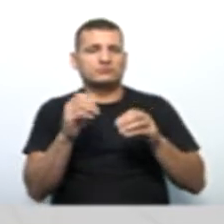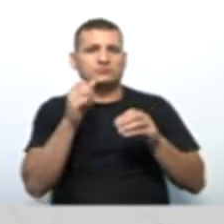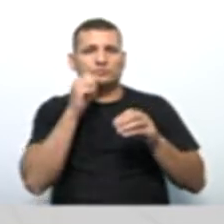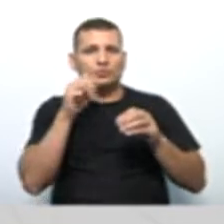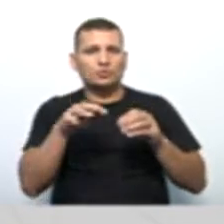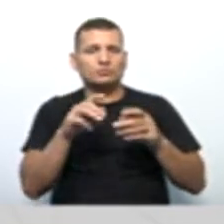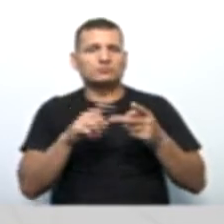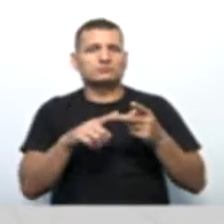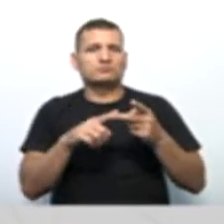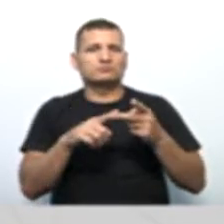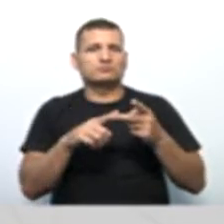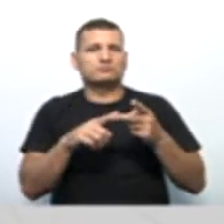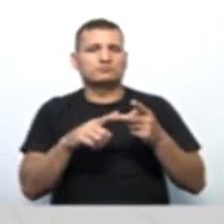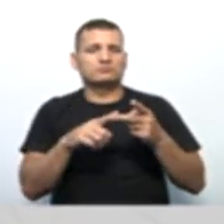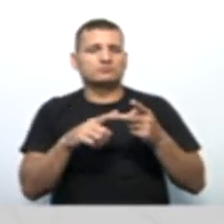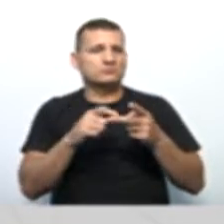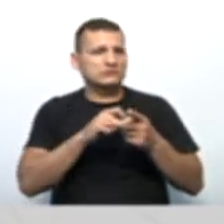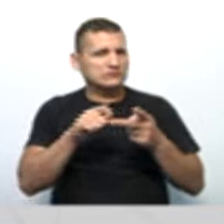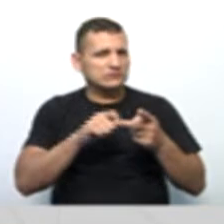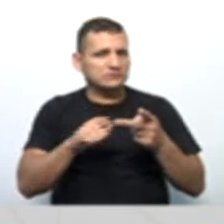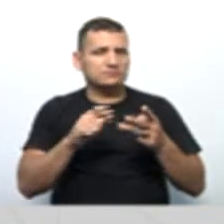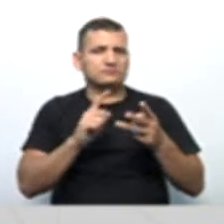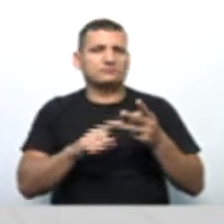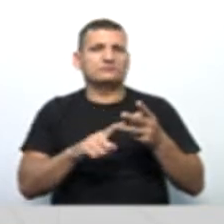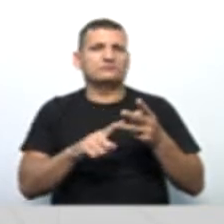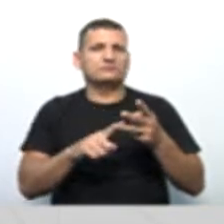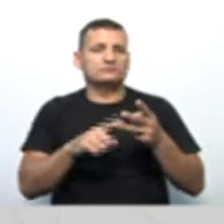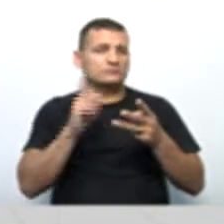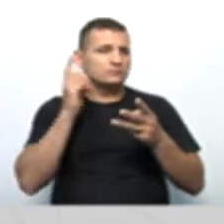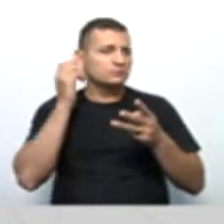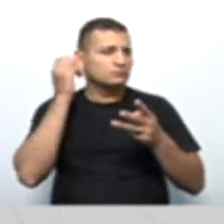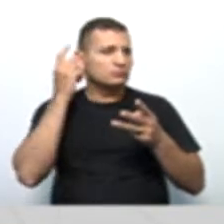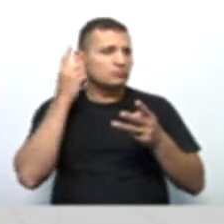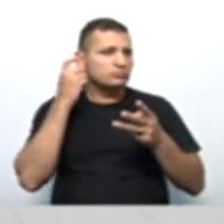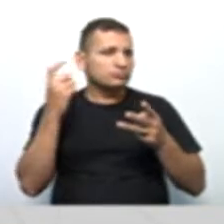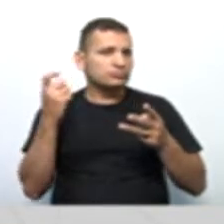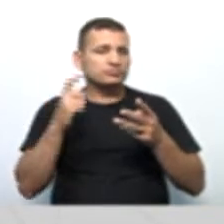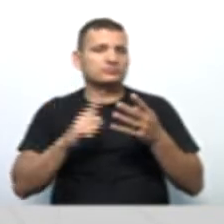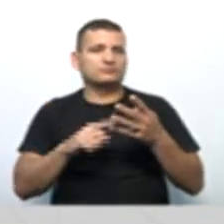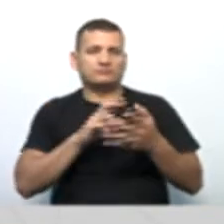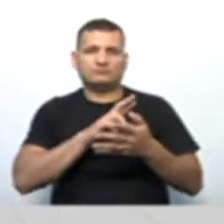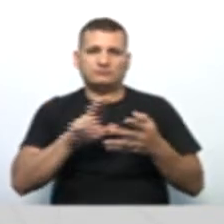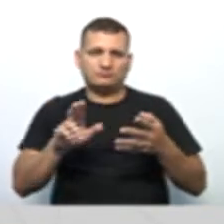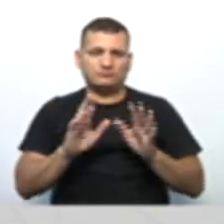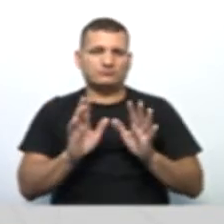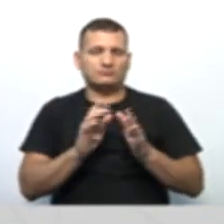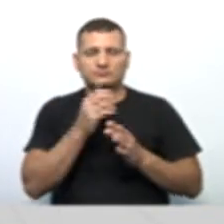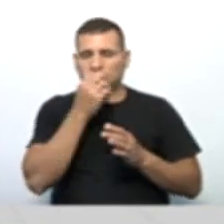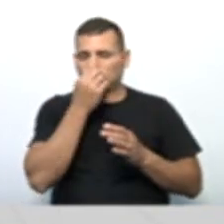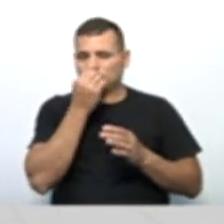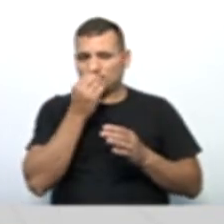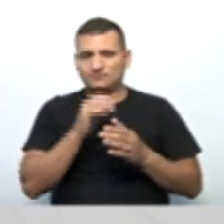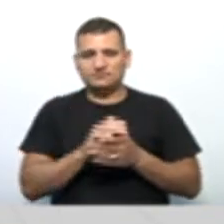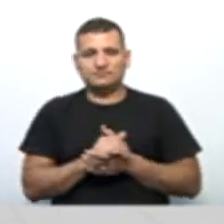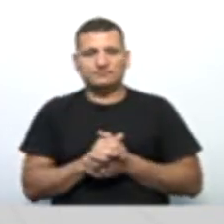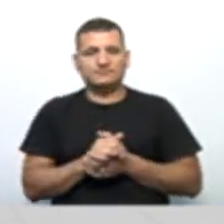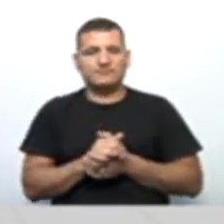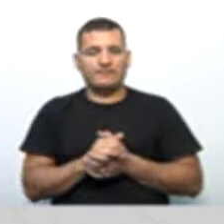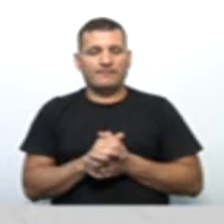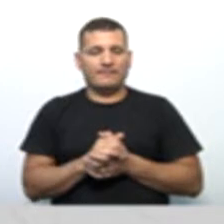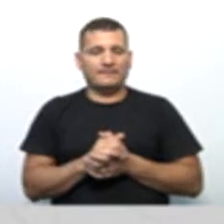usuário utiliza para fazer comunicar está implementando perguntando bastante a heurística aqui quando a gente utiliza